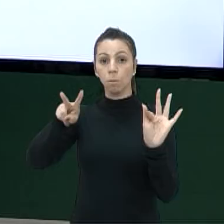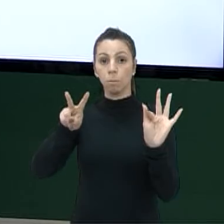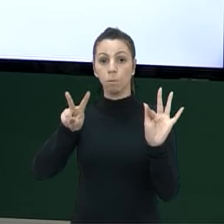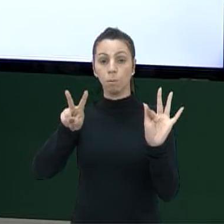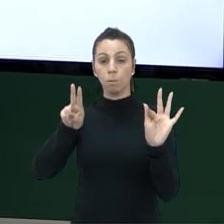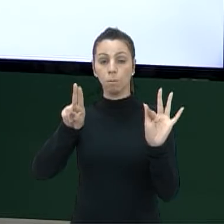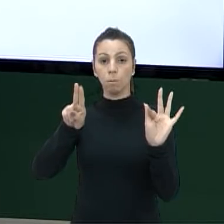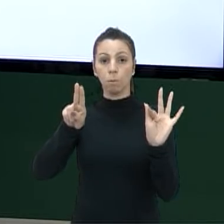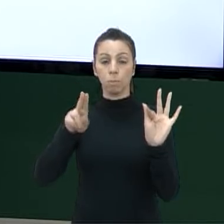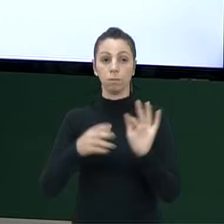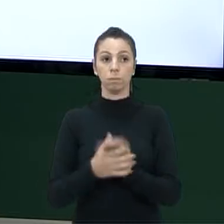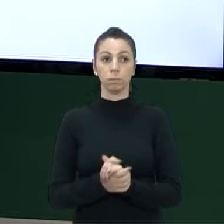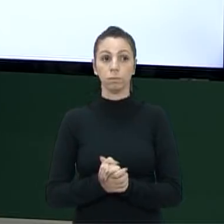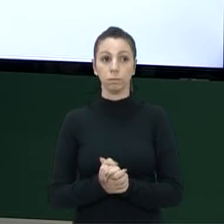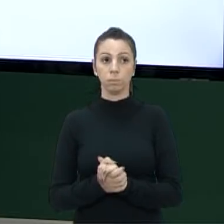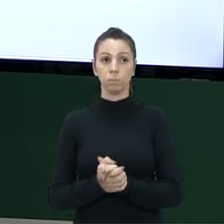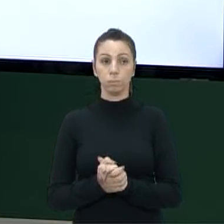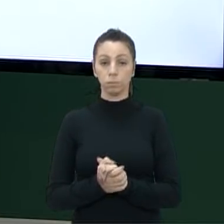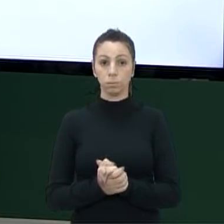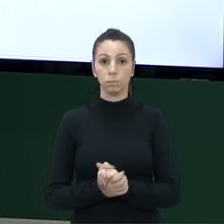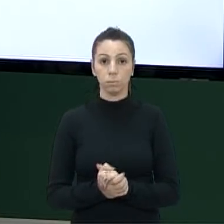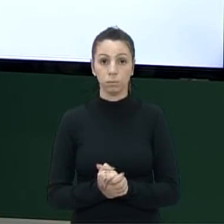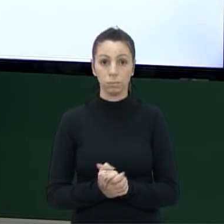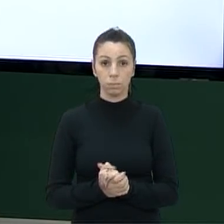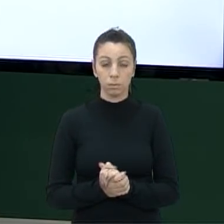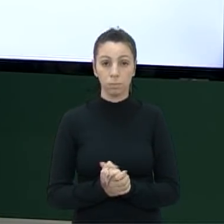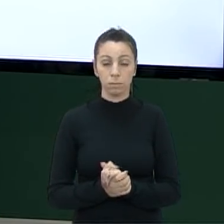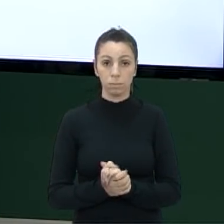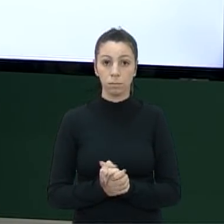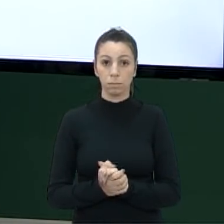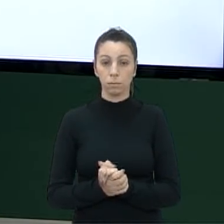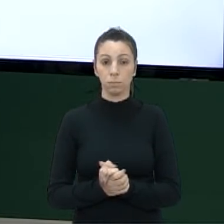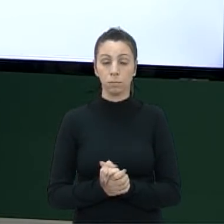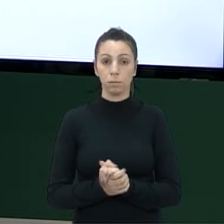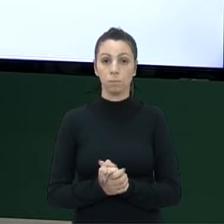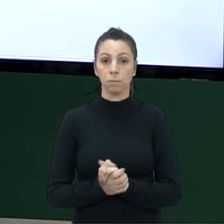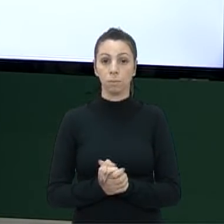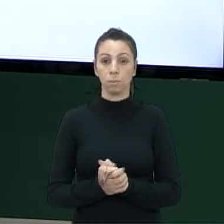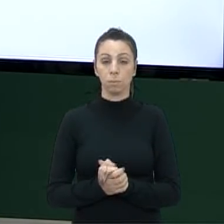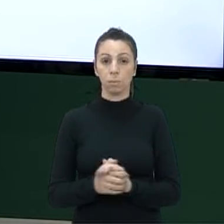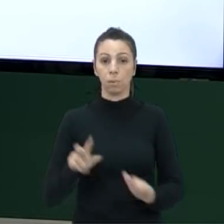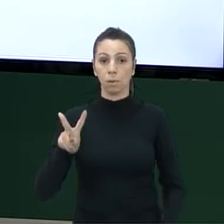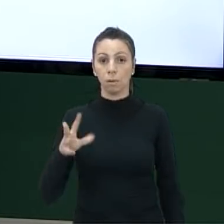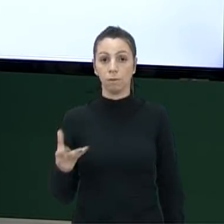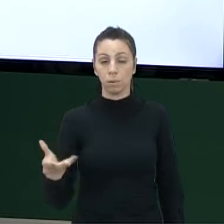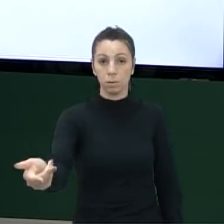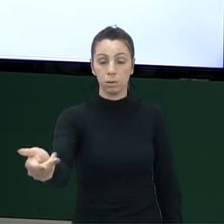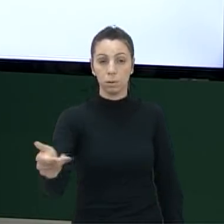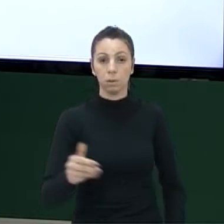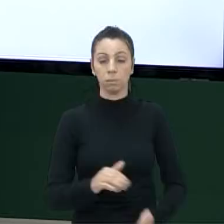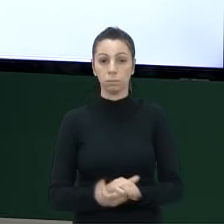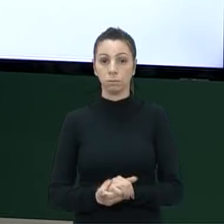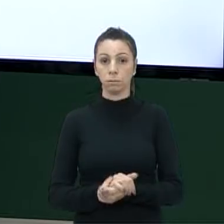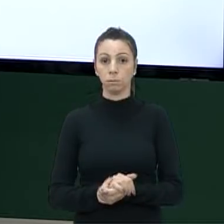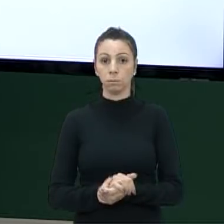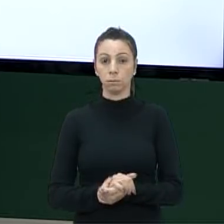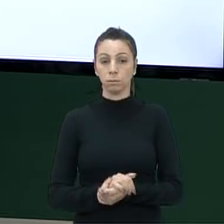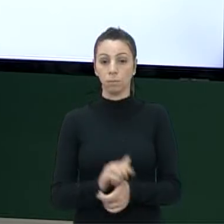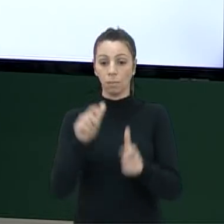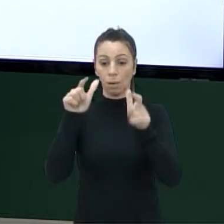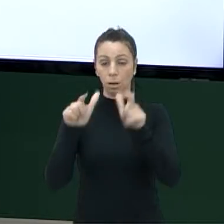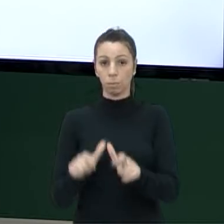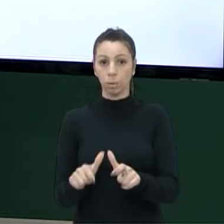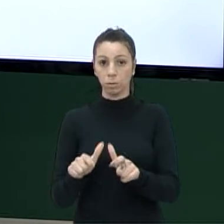lembrarem, nós temos as equações aqui, que é a função horária da velocidade, a função horária da posição e a equação